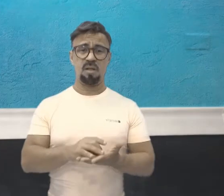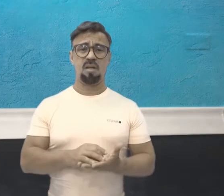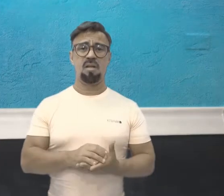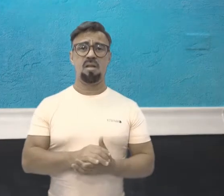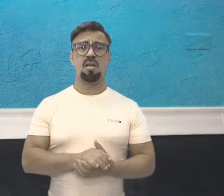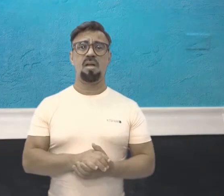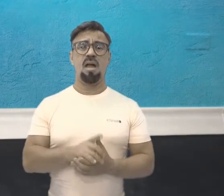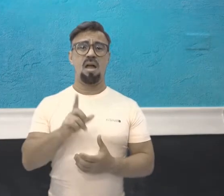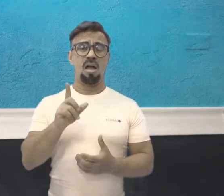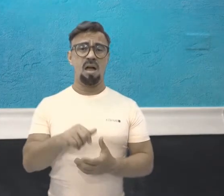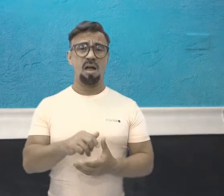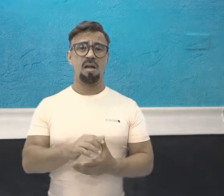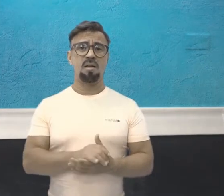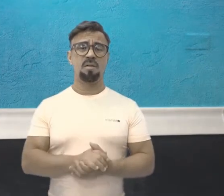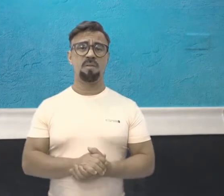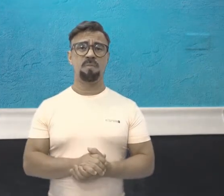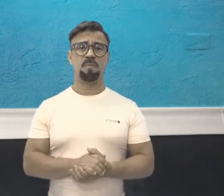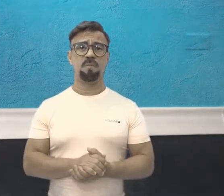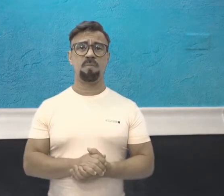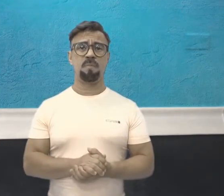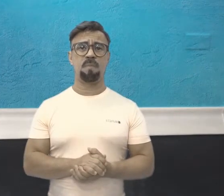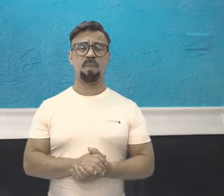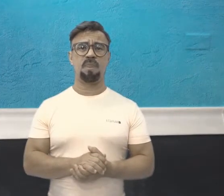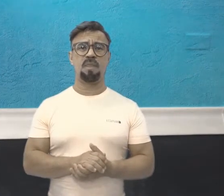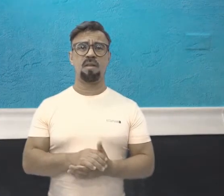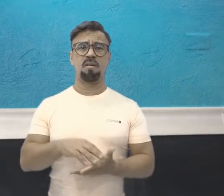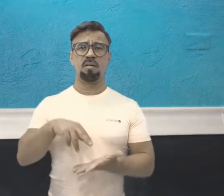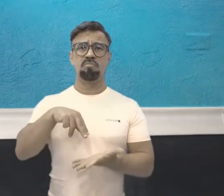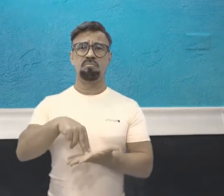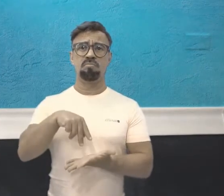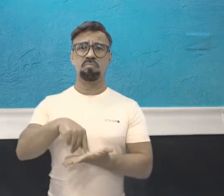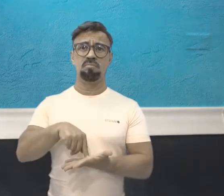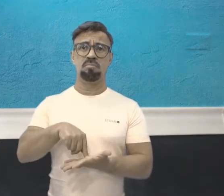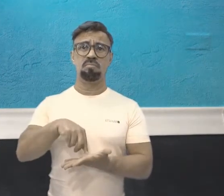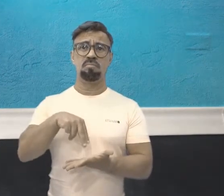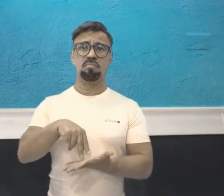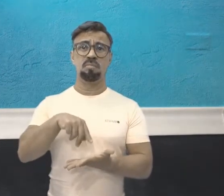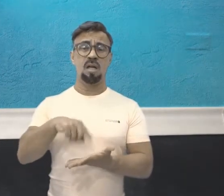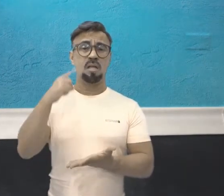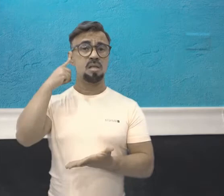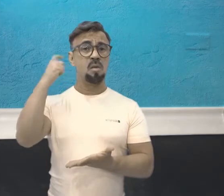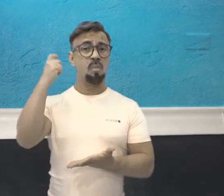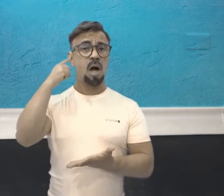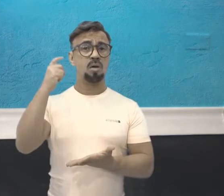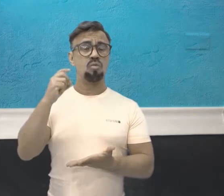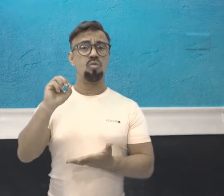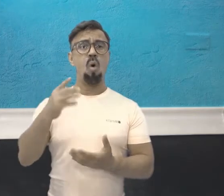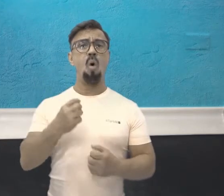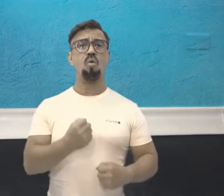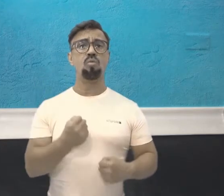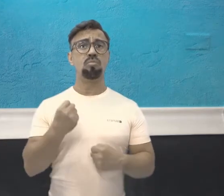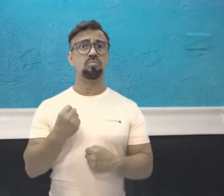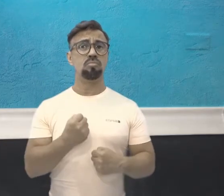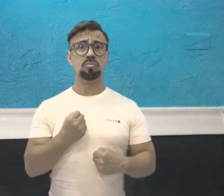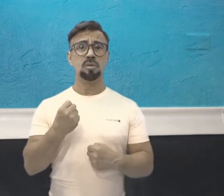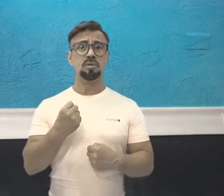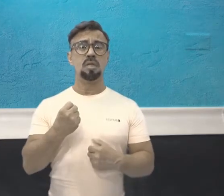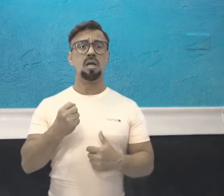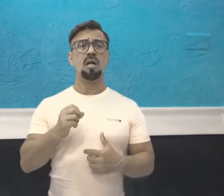ele é é acompanhado pela pisada o barulho da Pisada ou com rifle